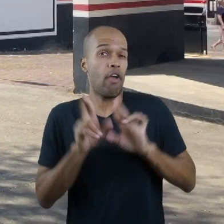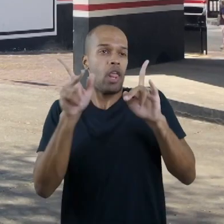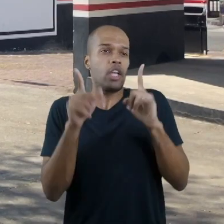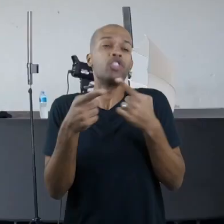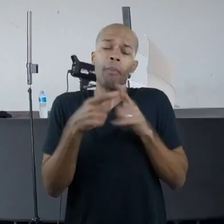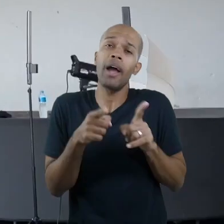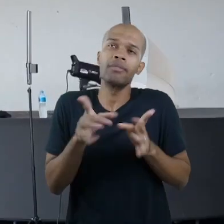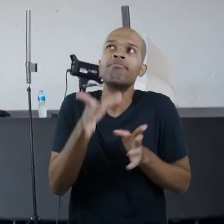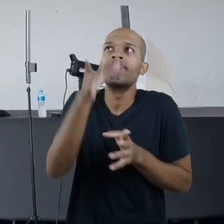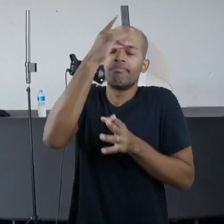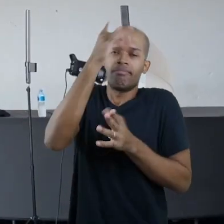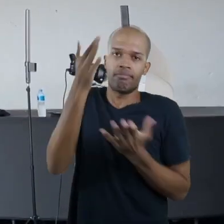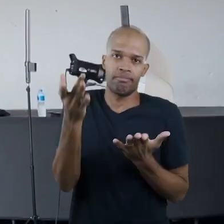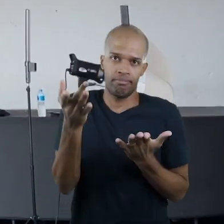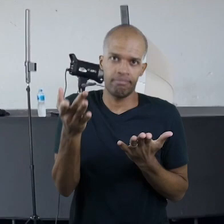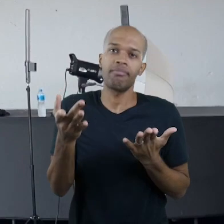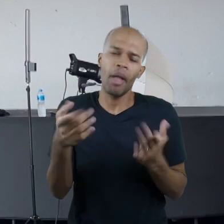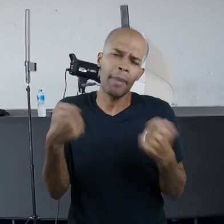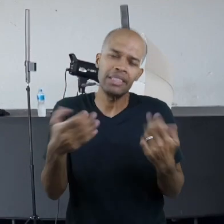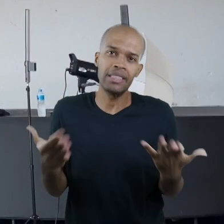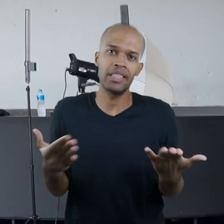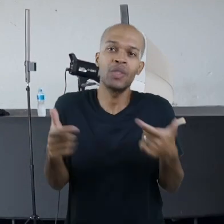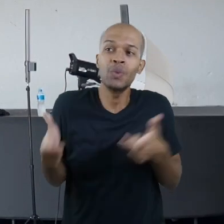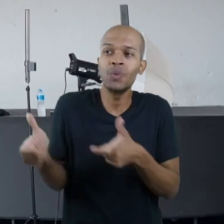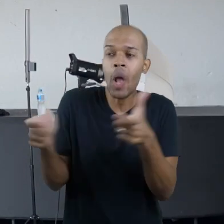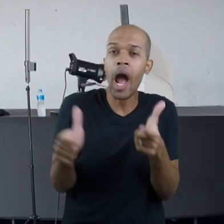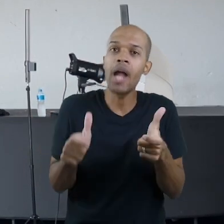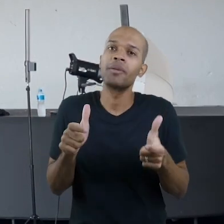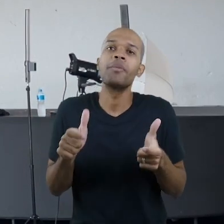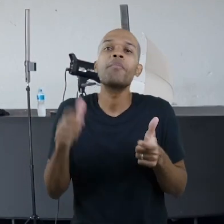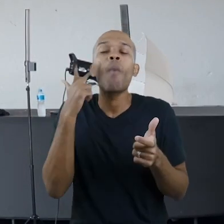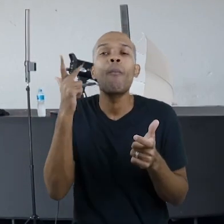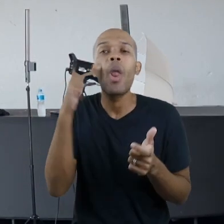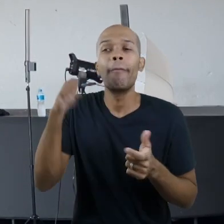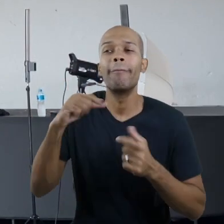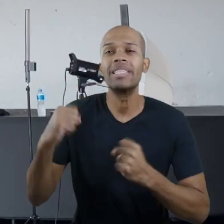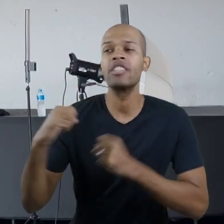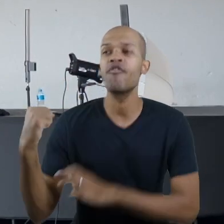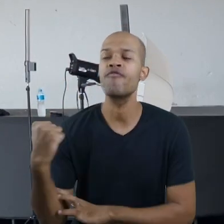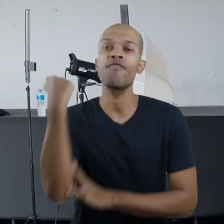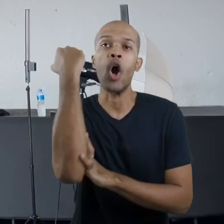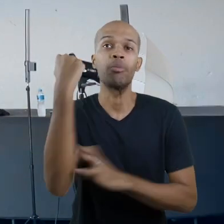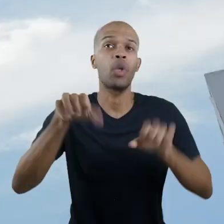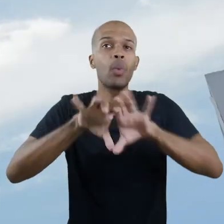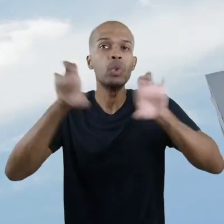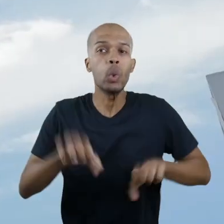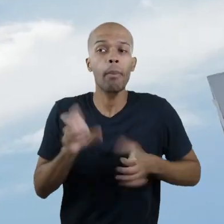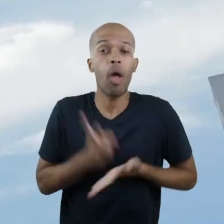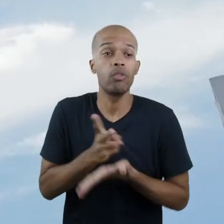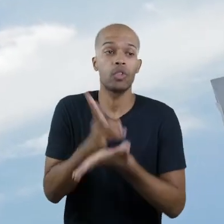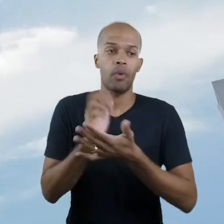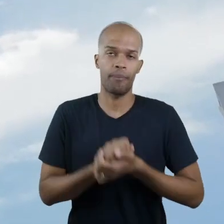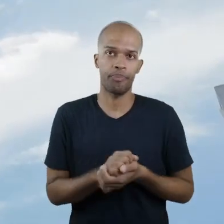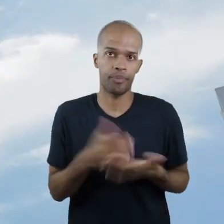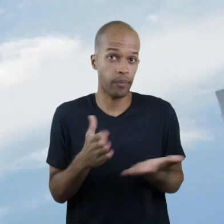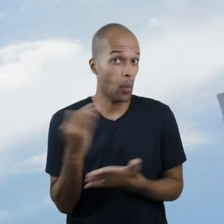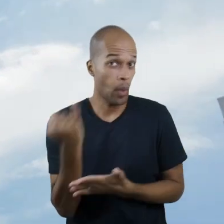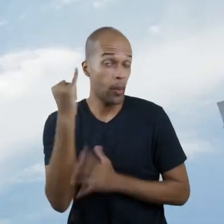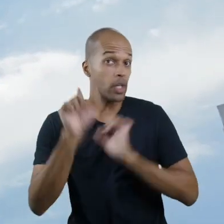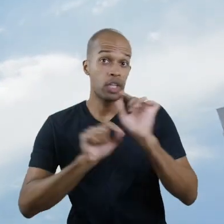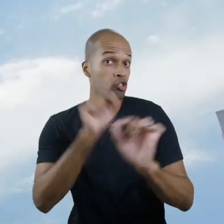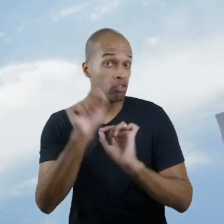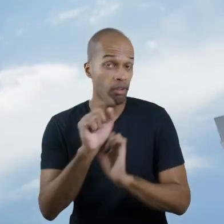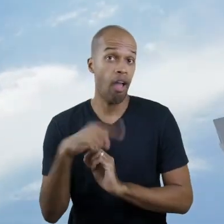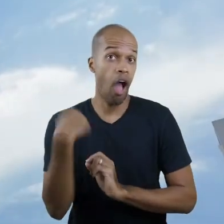por isso é necessário também, né? Que as instituições populares, elas também precisam ser fortalecidas, precisam ter infraestrutura para continuar existindo. Mas o